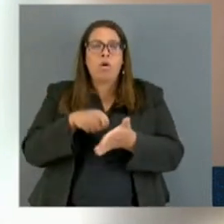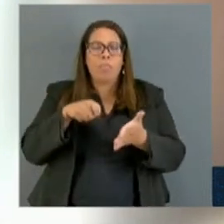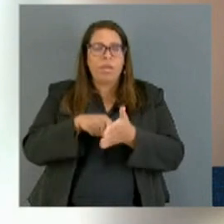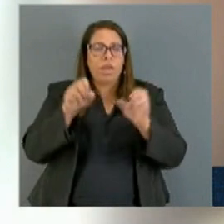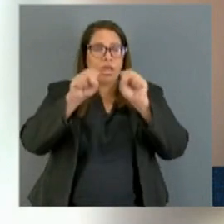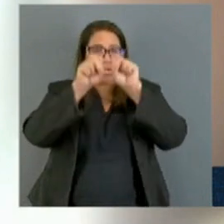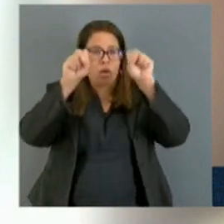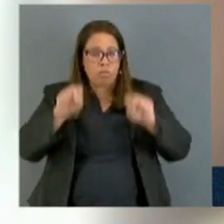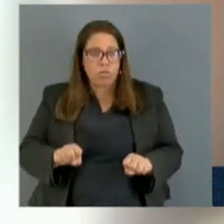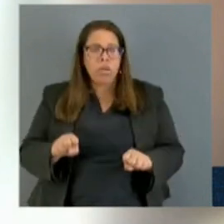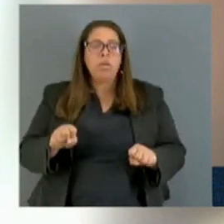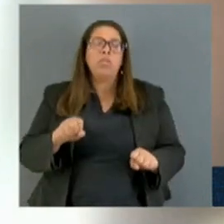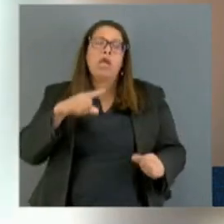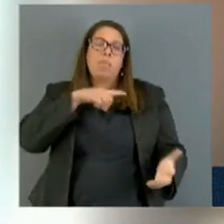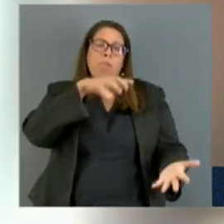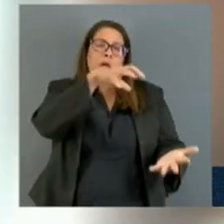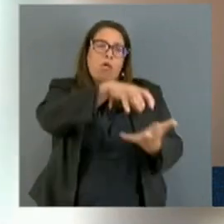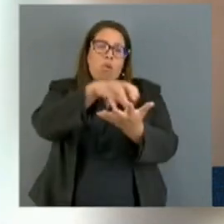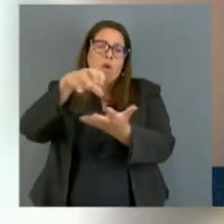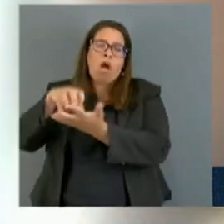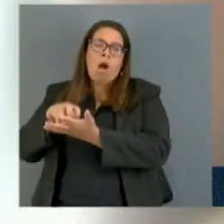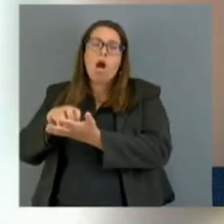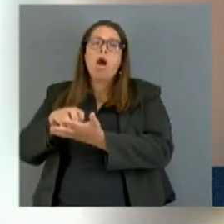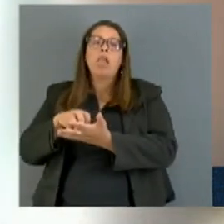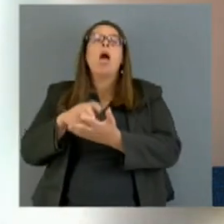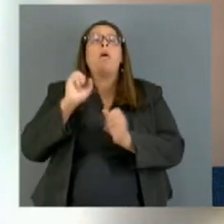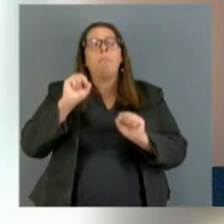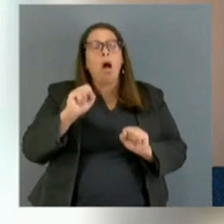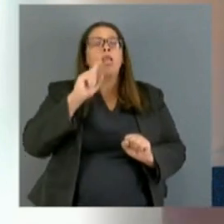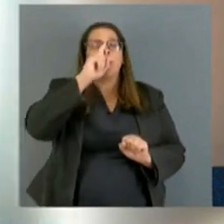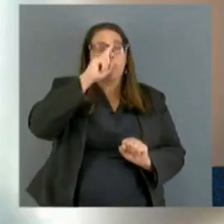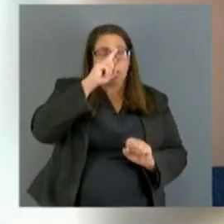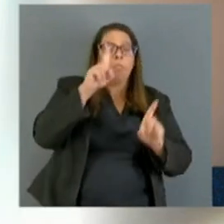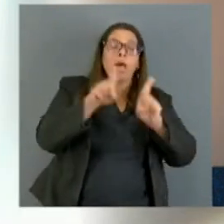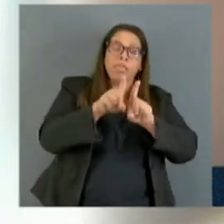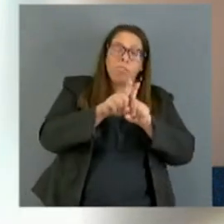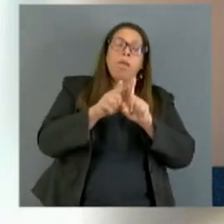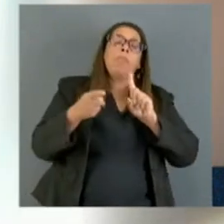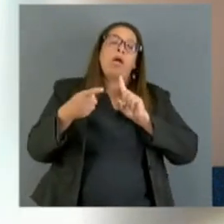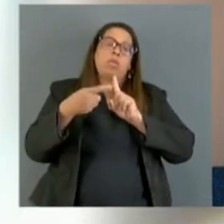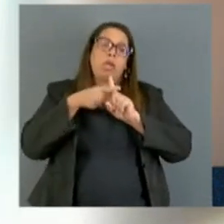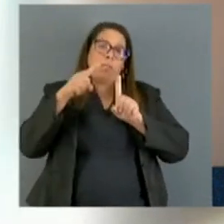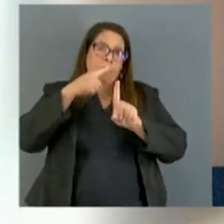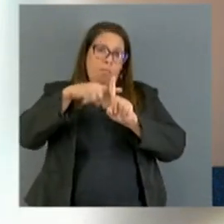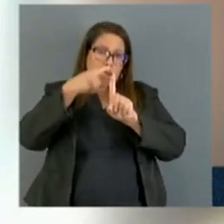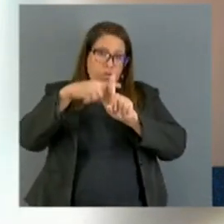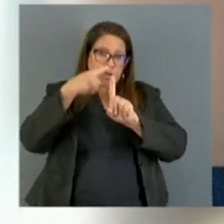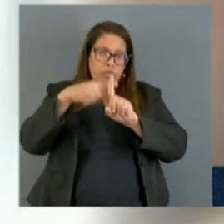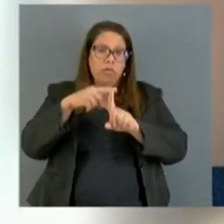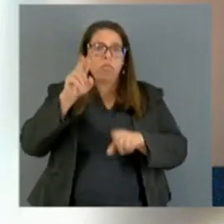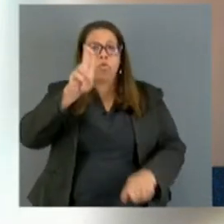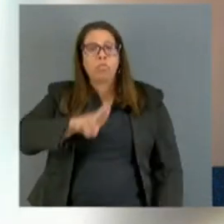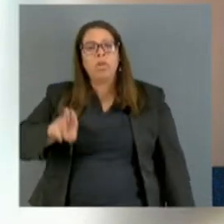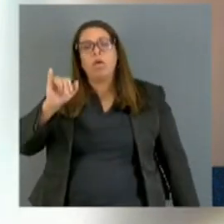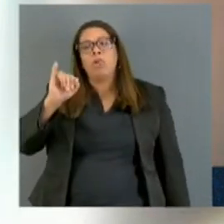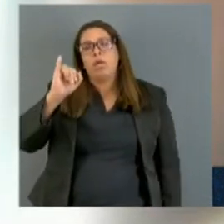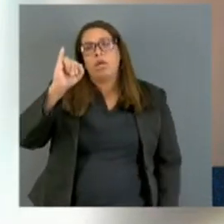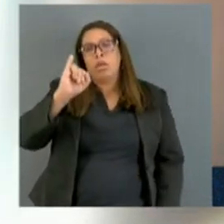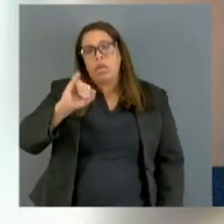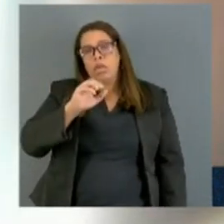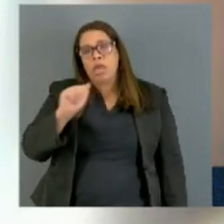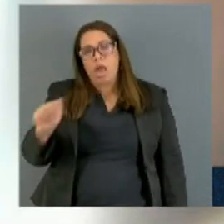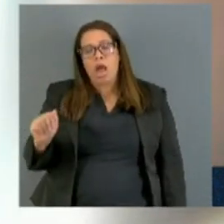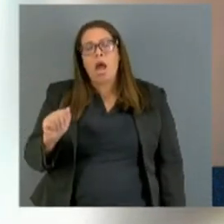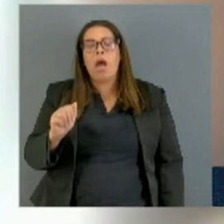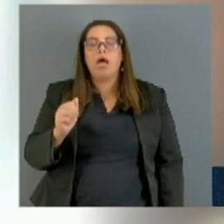maior risco, o que é, inclusive, positivo para a inovação no país. Ponto 2. Definição de uso de IA de risco excessivo no artigo 13,